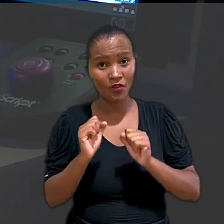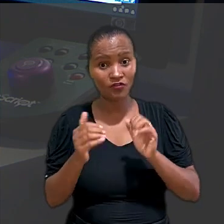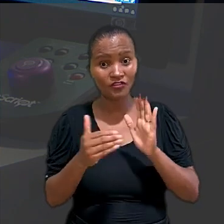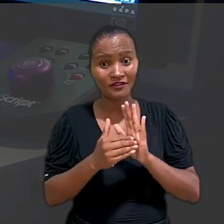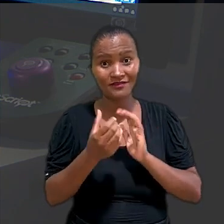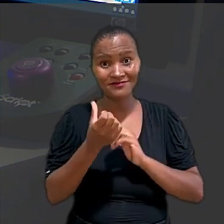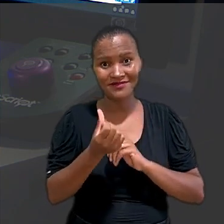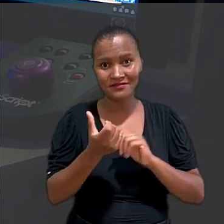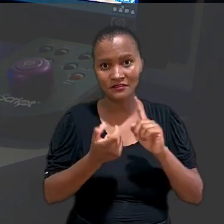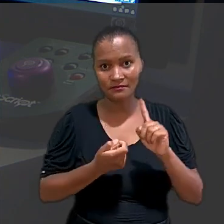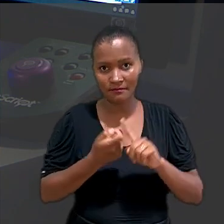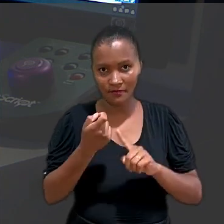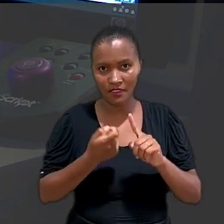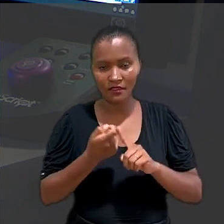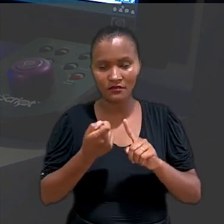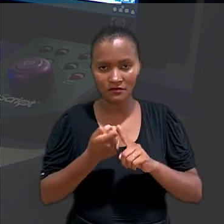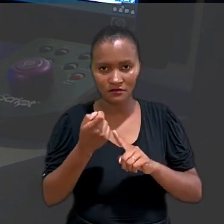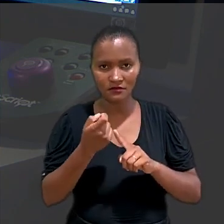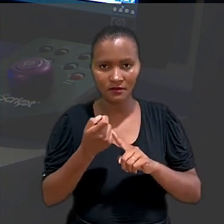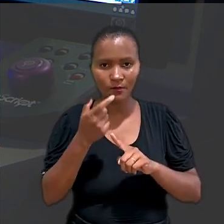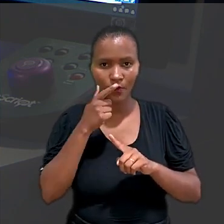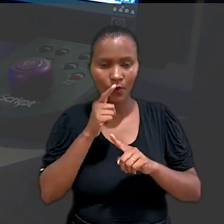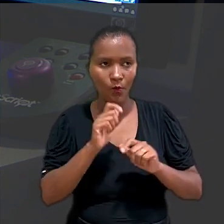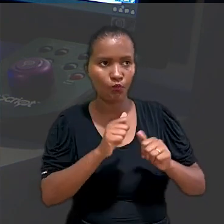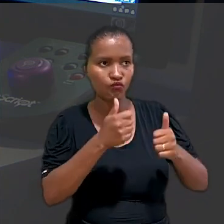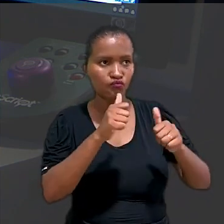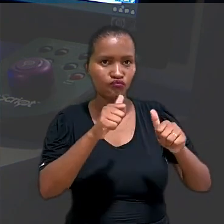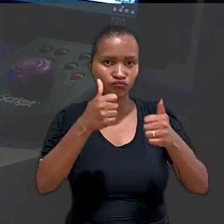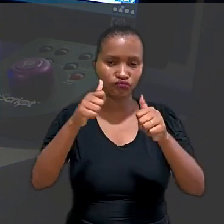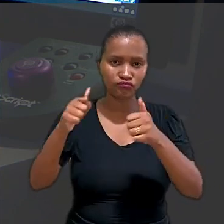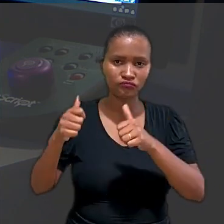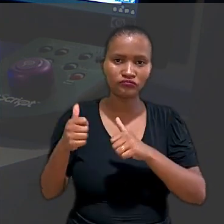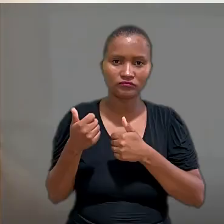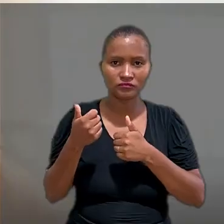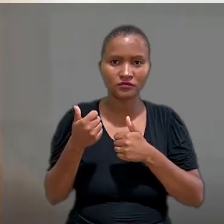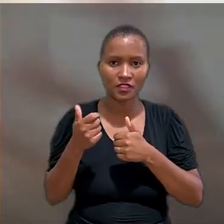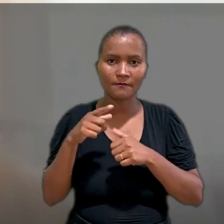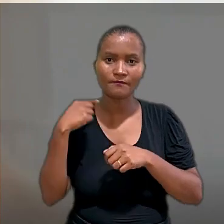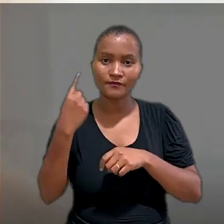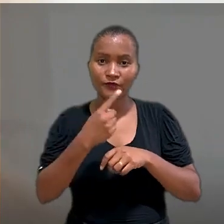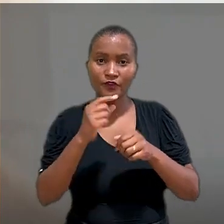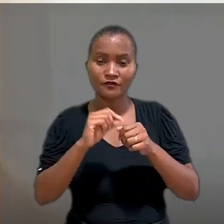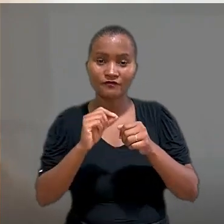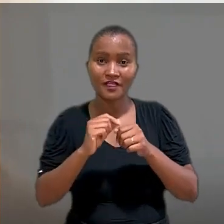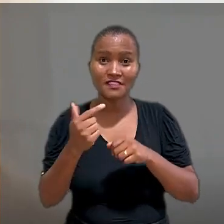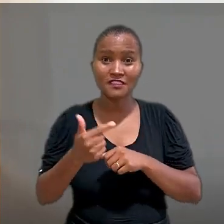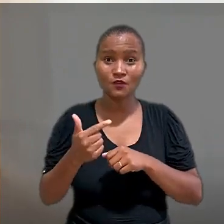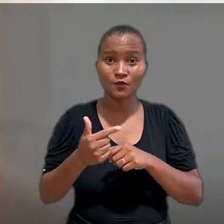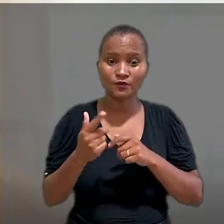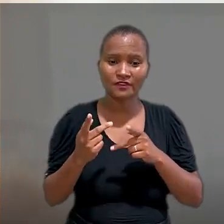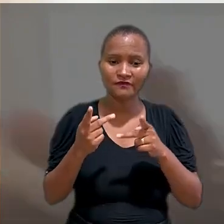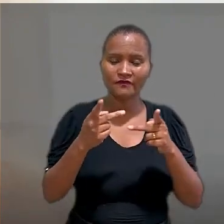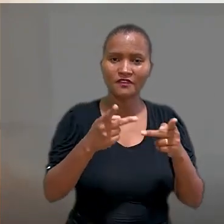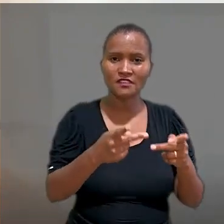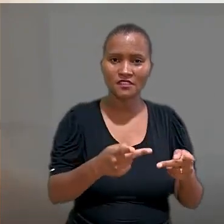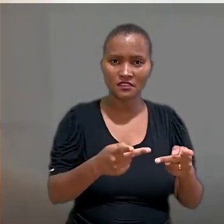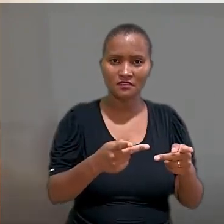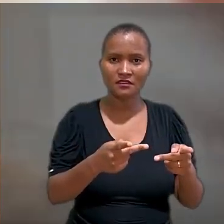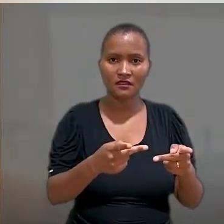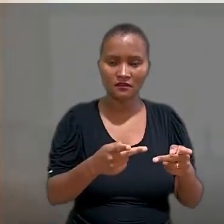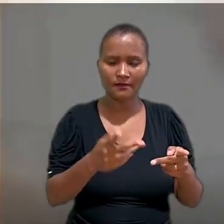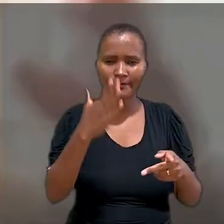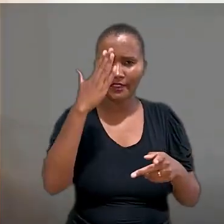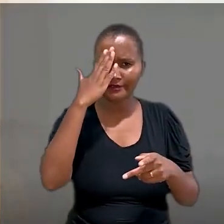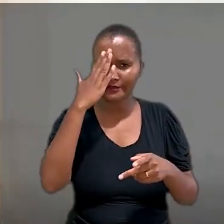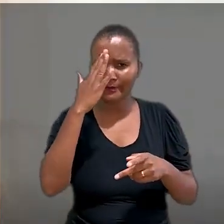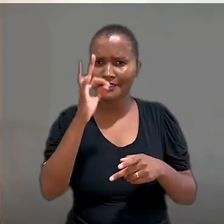até 6 meses para implementar de fato as melhorias nas oficinas. A gente faz uma segunda visita para